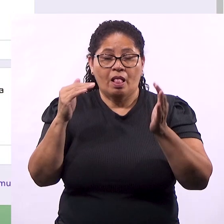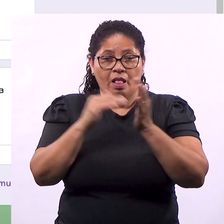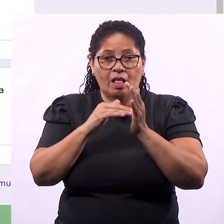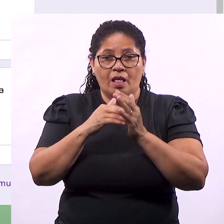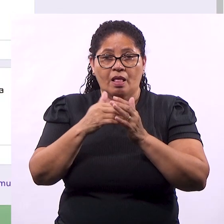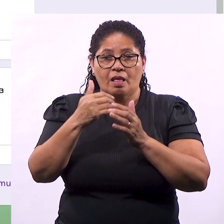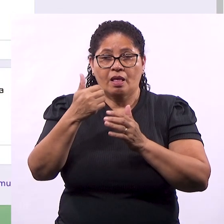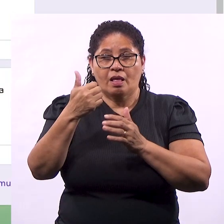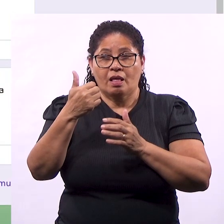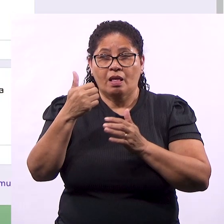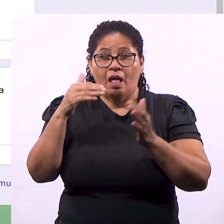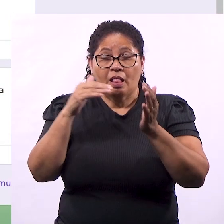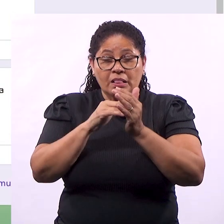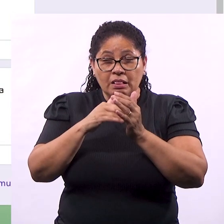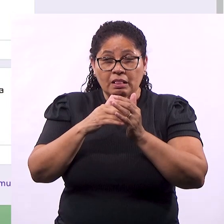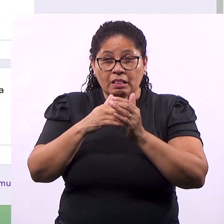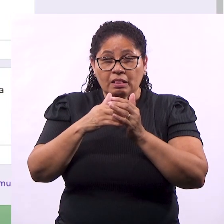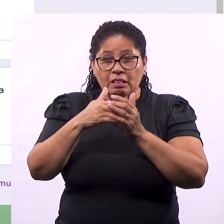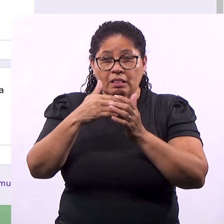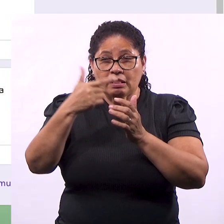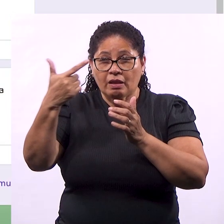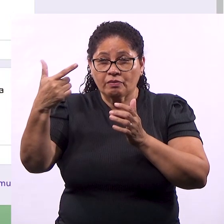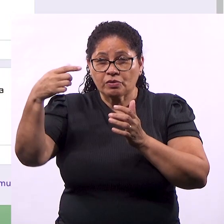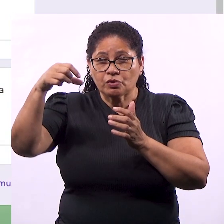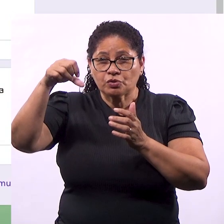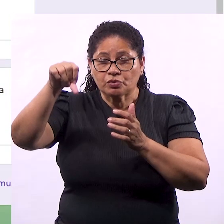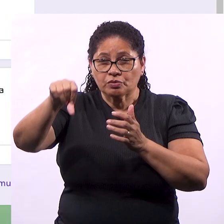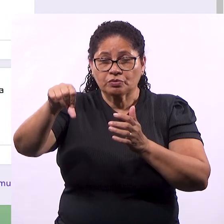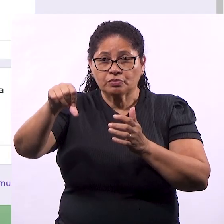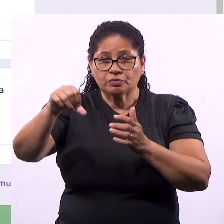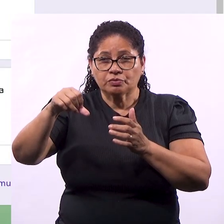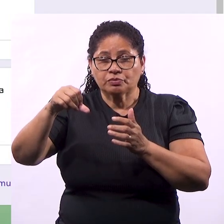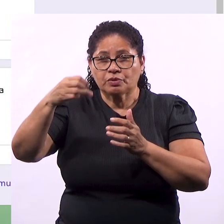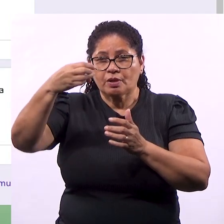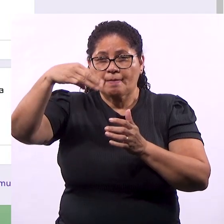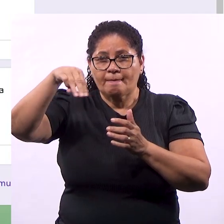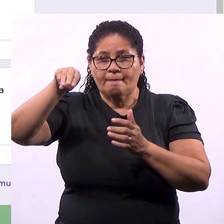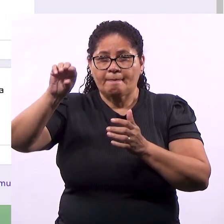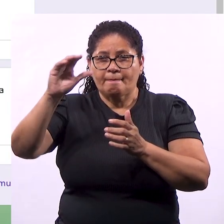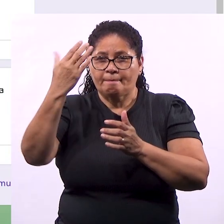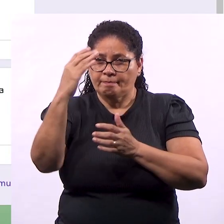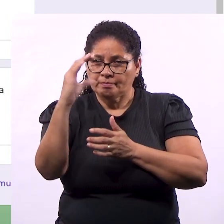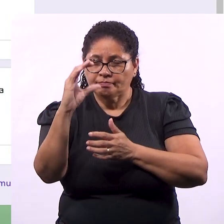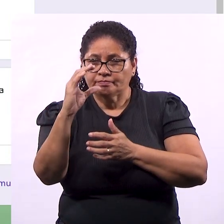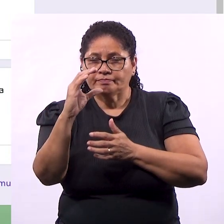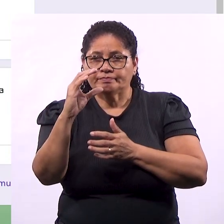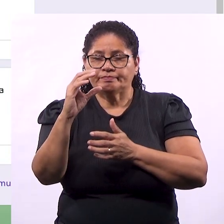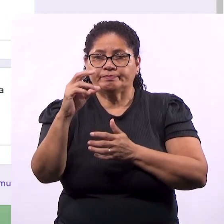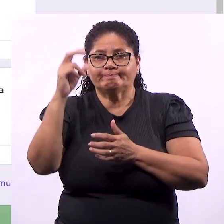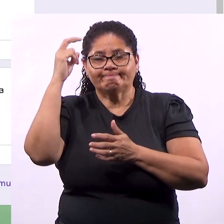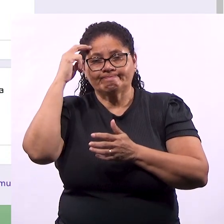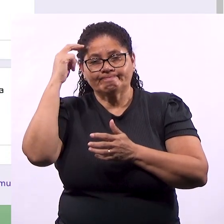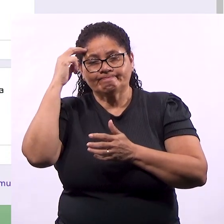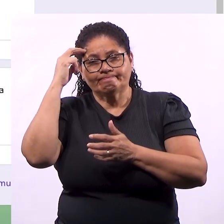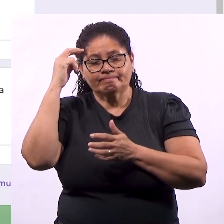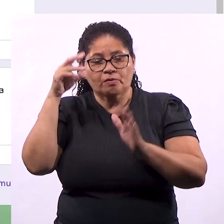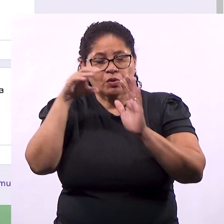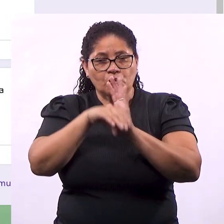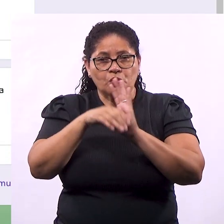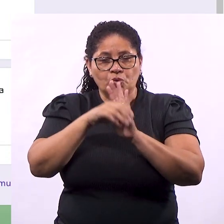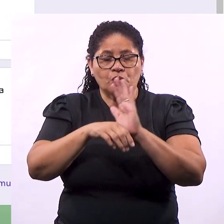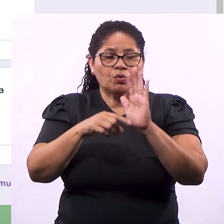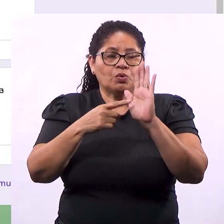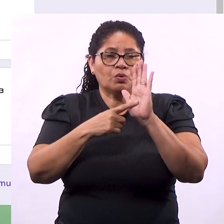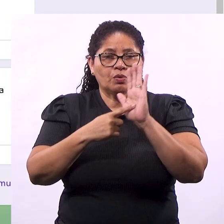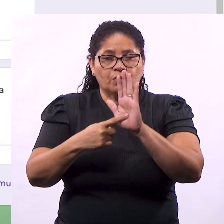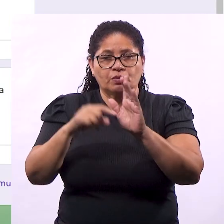até 29 de Março né e apresentar a proposta de prática pedagógica intercultural e apresentar